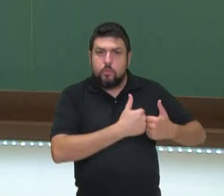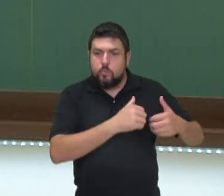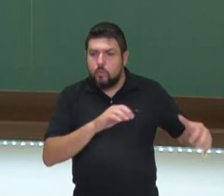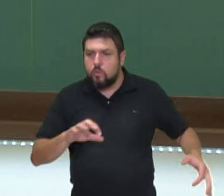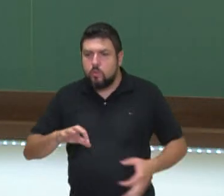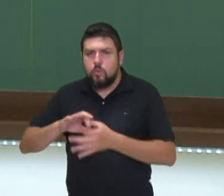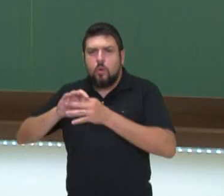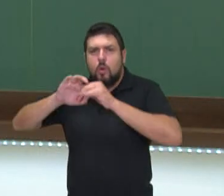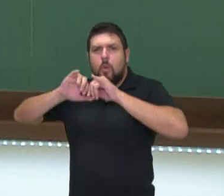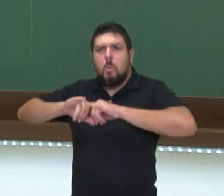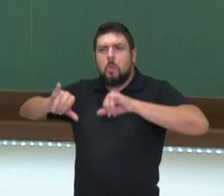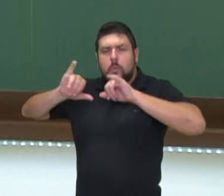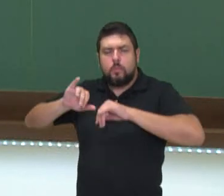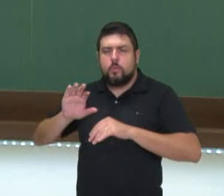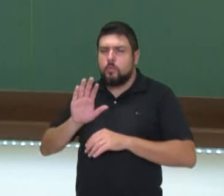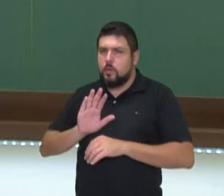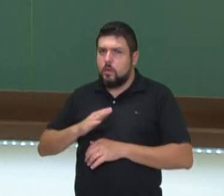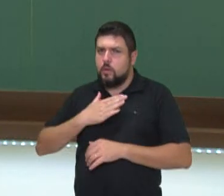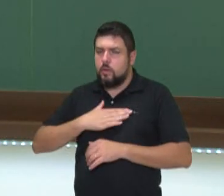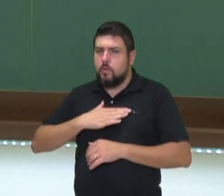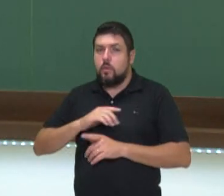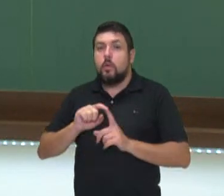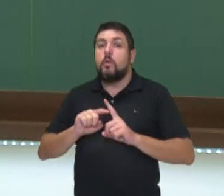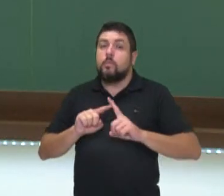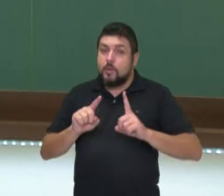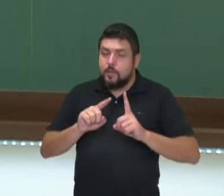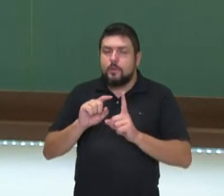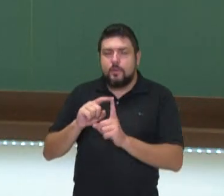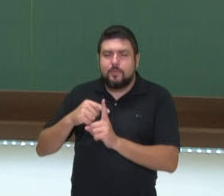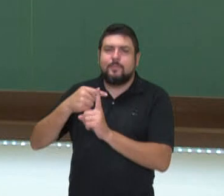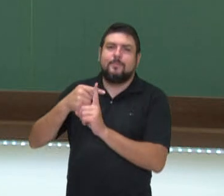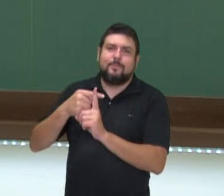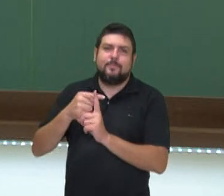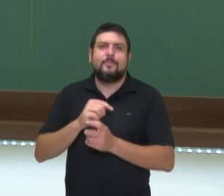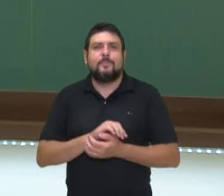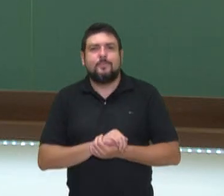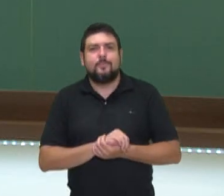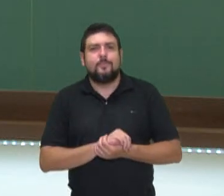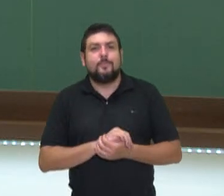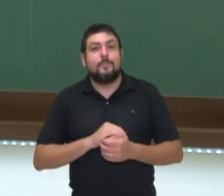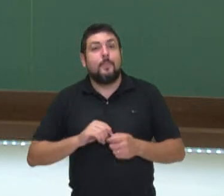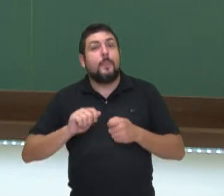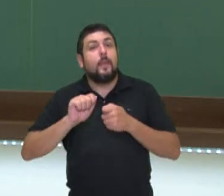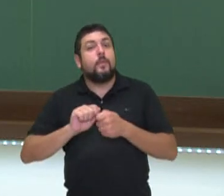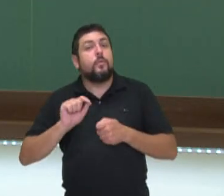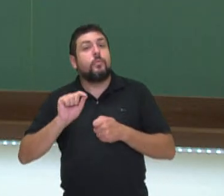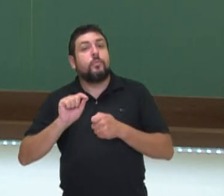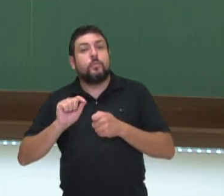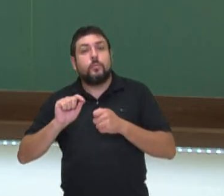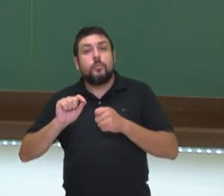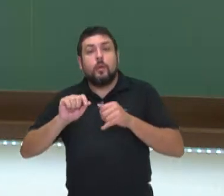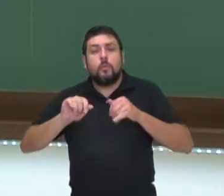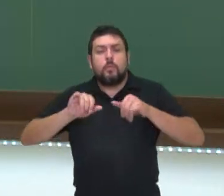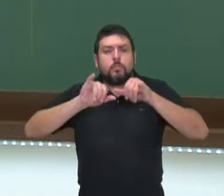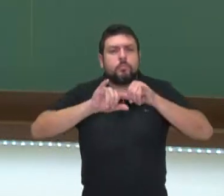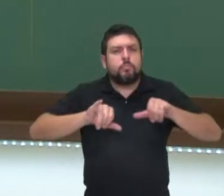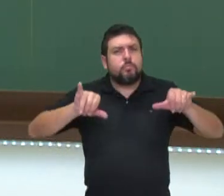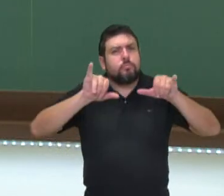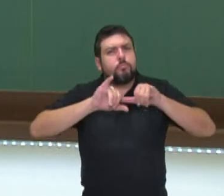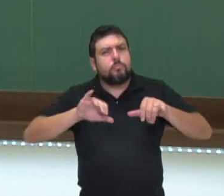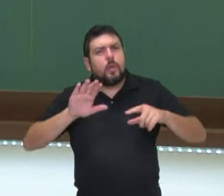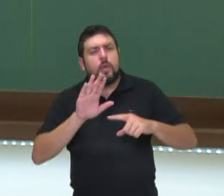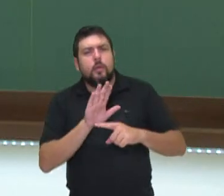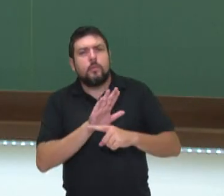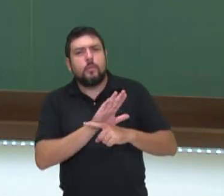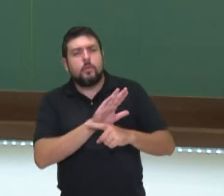o seu lado positivo, como tudo na vida, né? Eles fazem campanha para ajudar o próximo, né? Fazem,